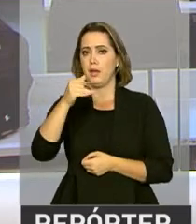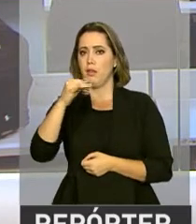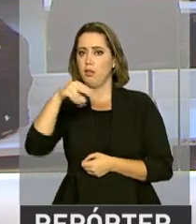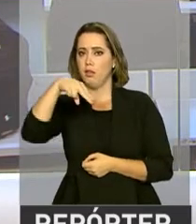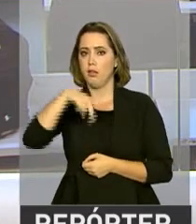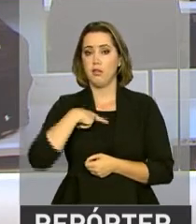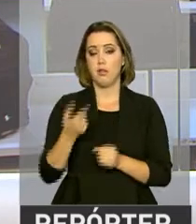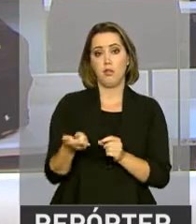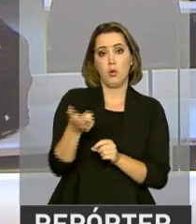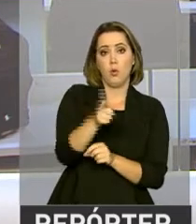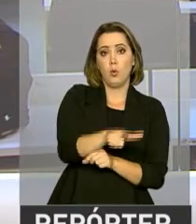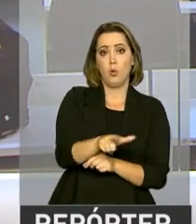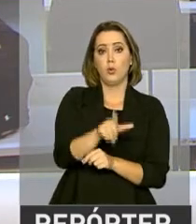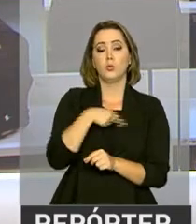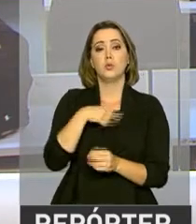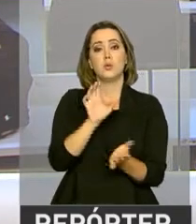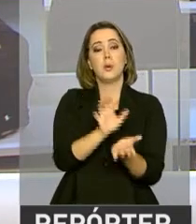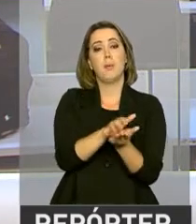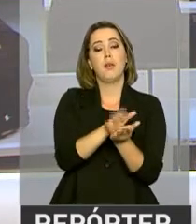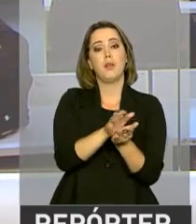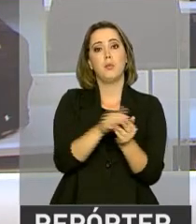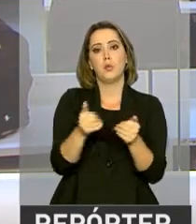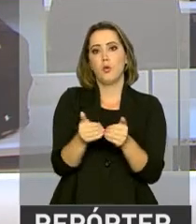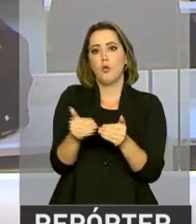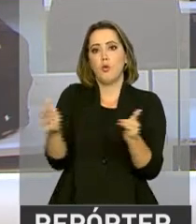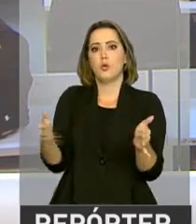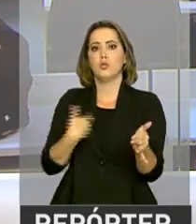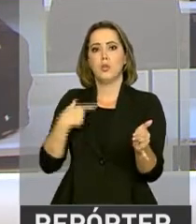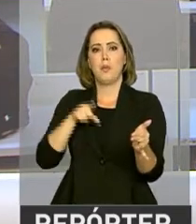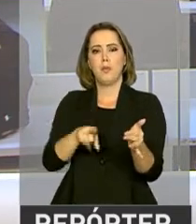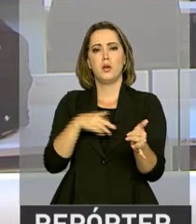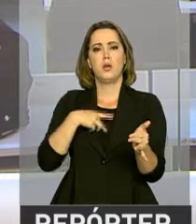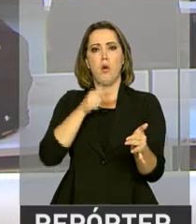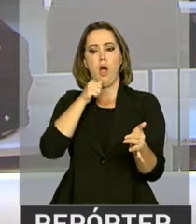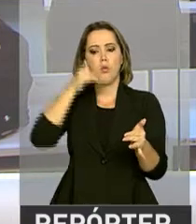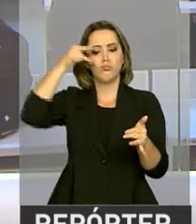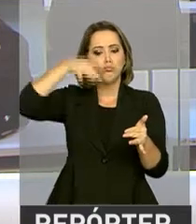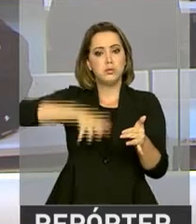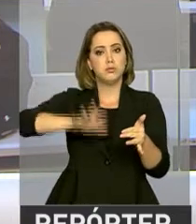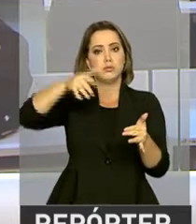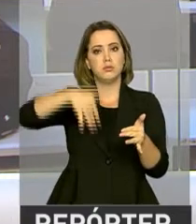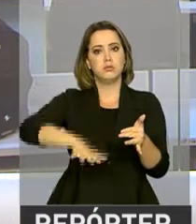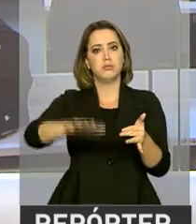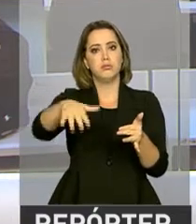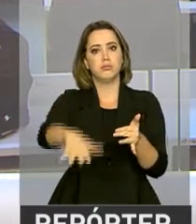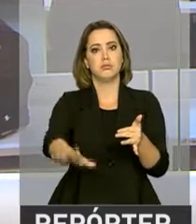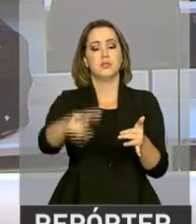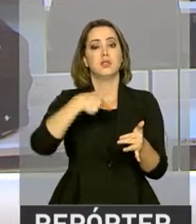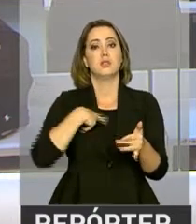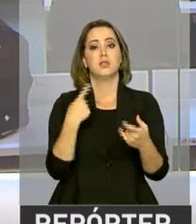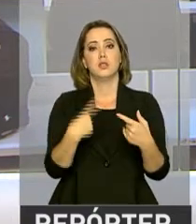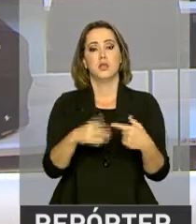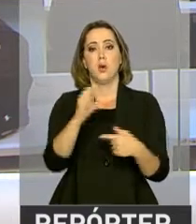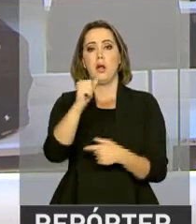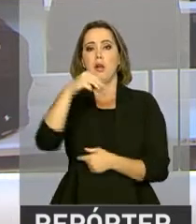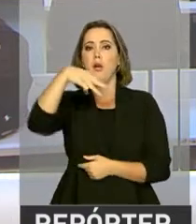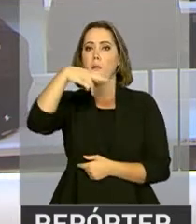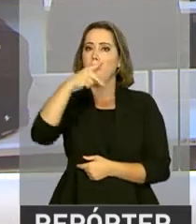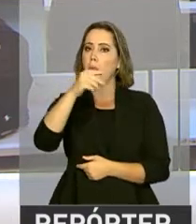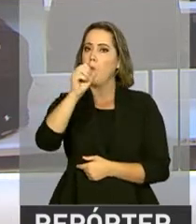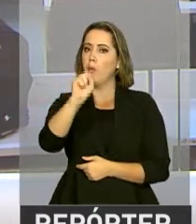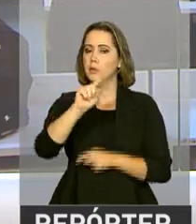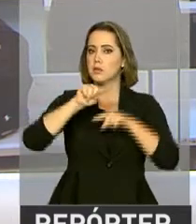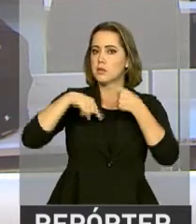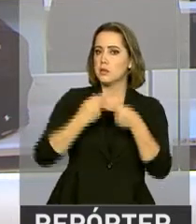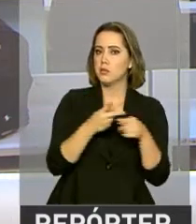em pernambuco onde participou da cerimônia de abertura da comporta do reservatório de campos na sequência temer seguiu para